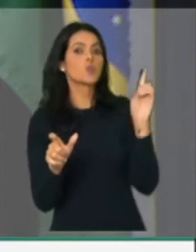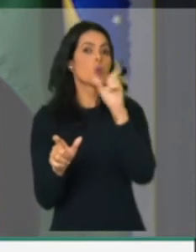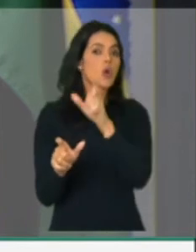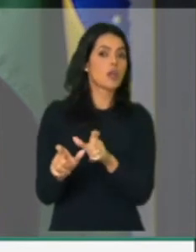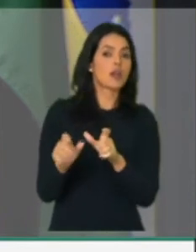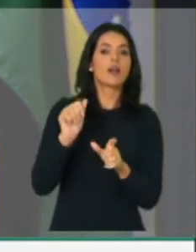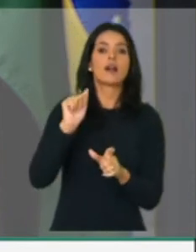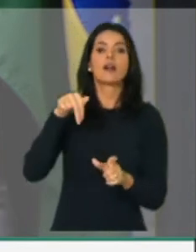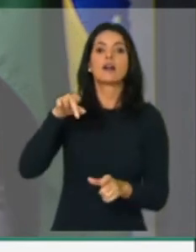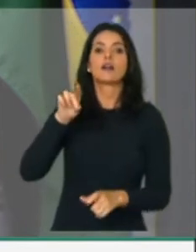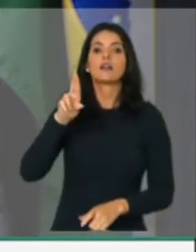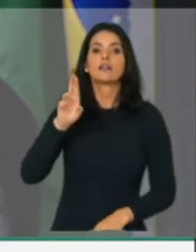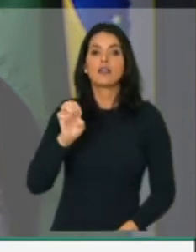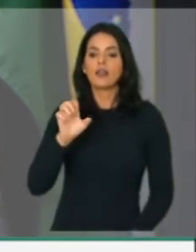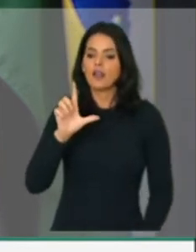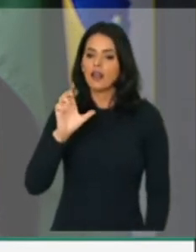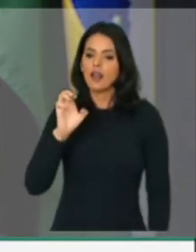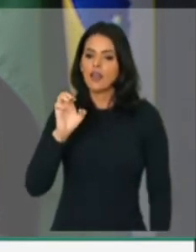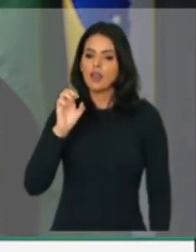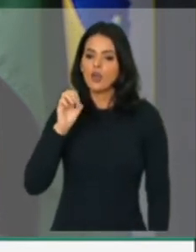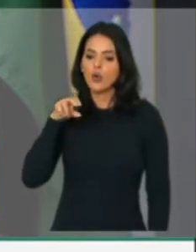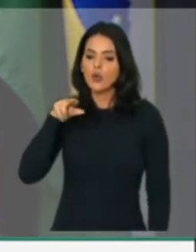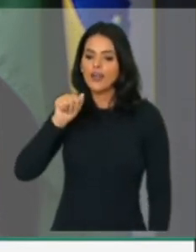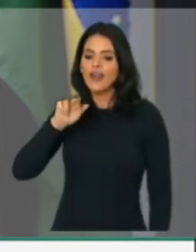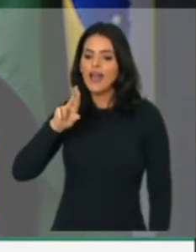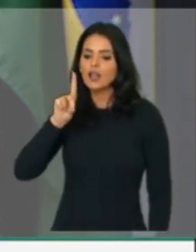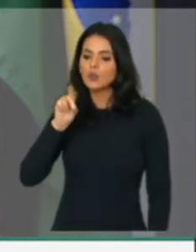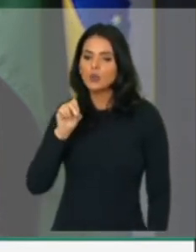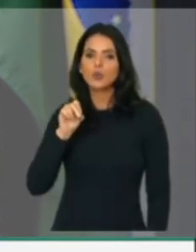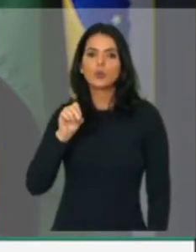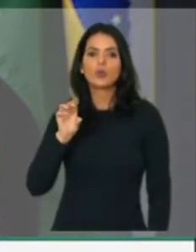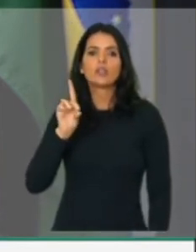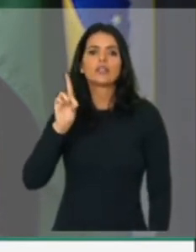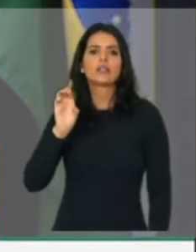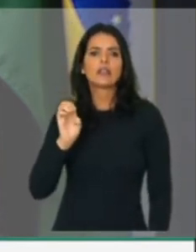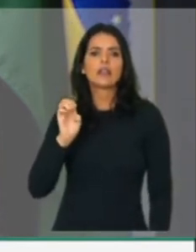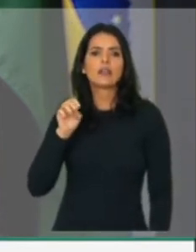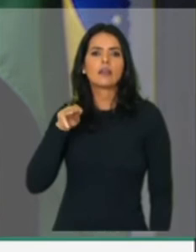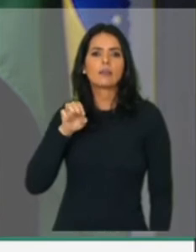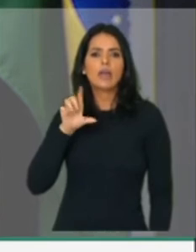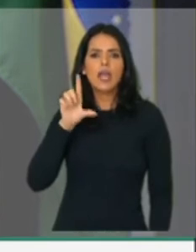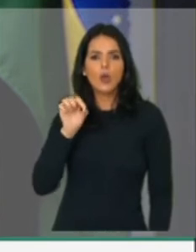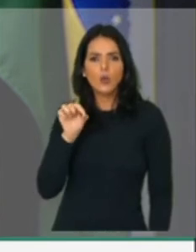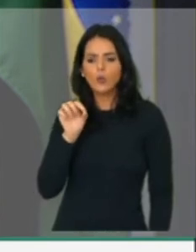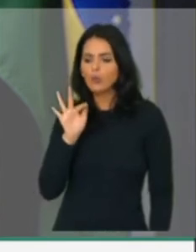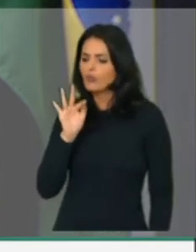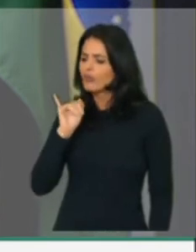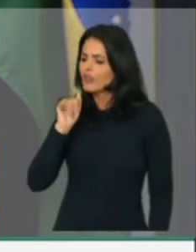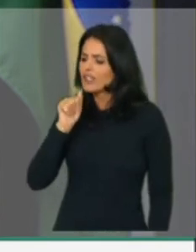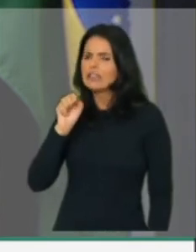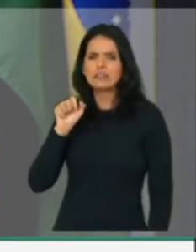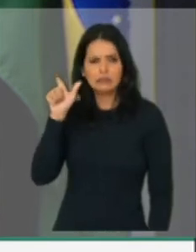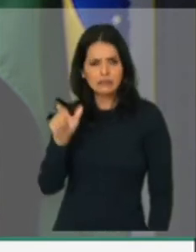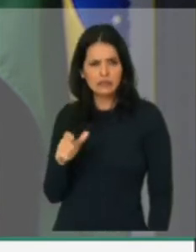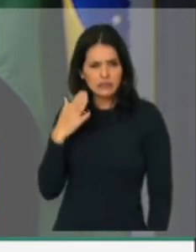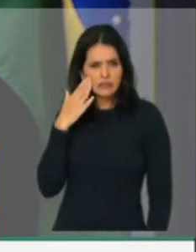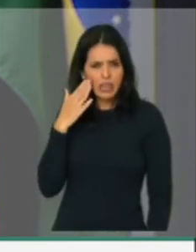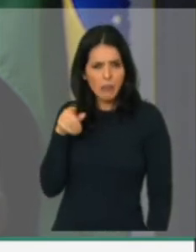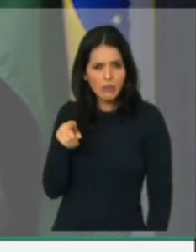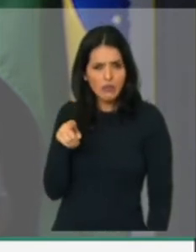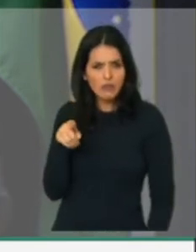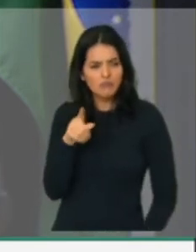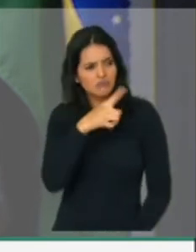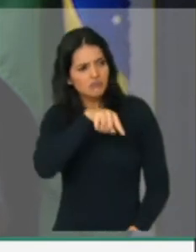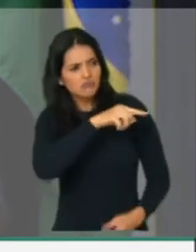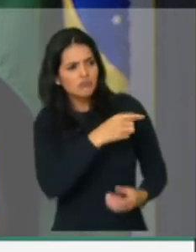André Leonardo de Melo frias vocês sabem quem é essa pessoa tu tem certeza